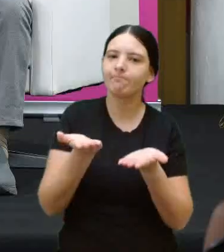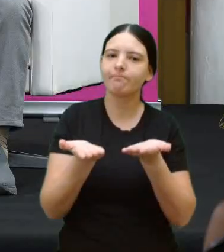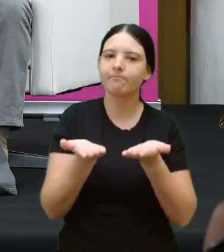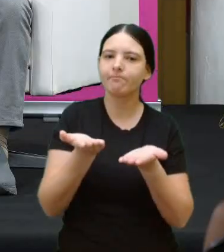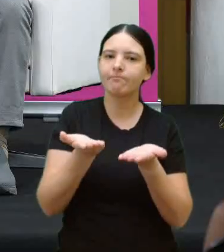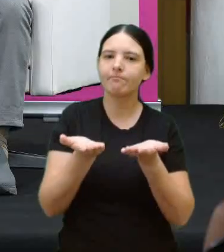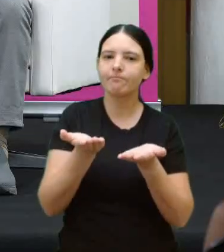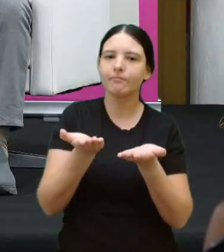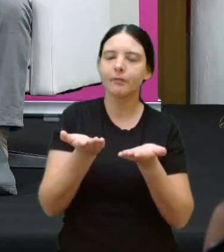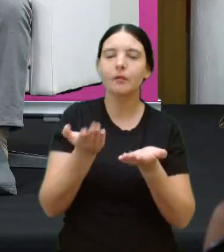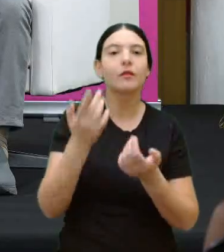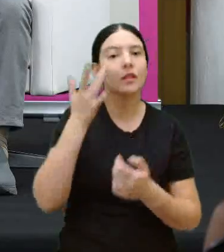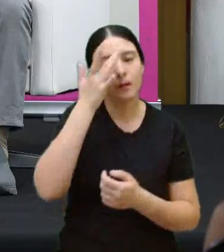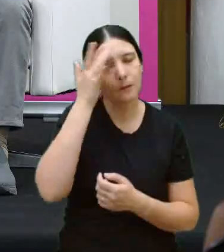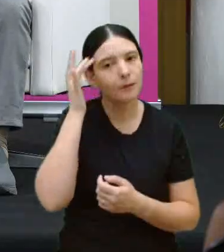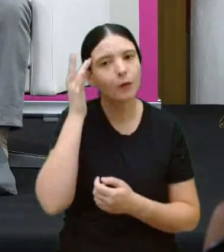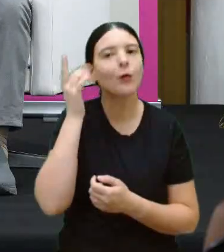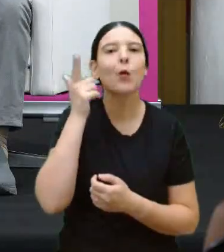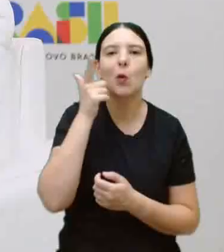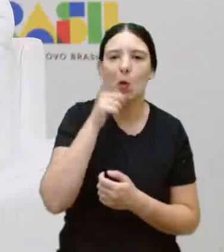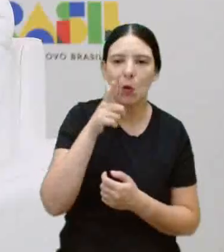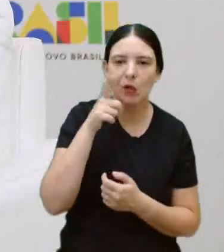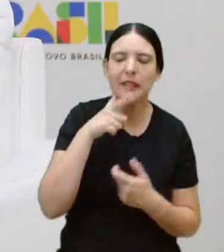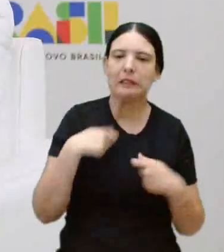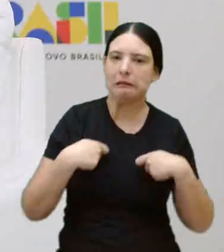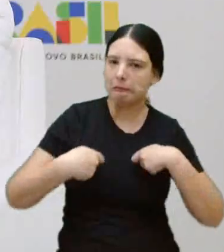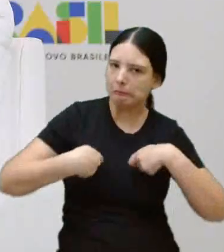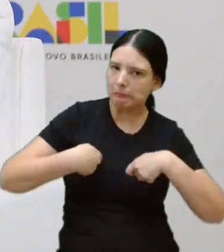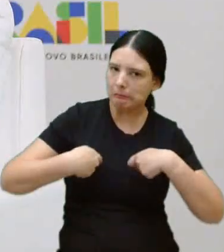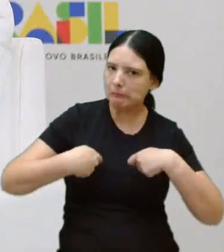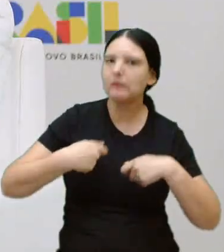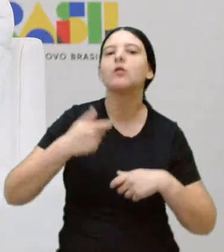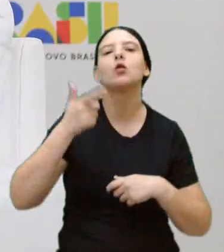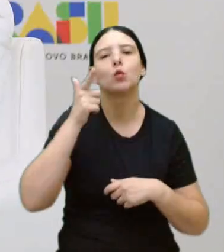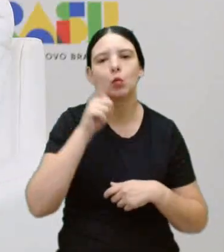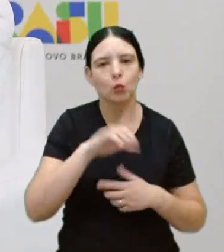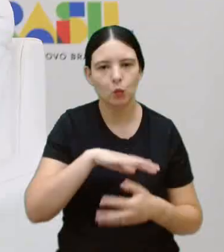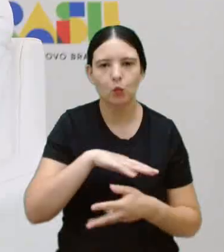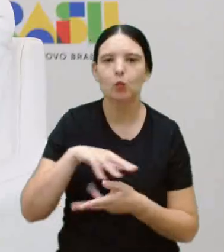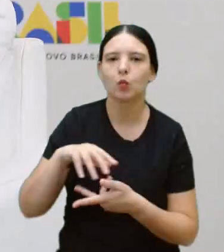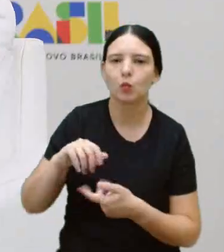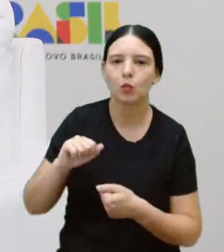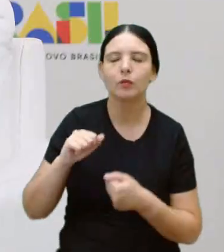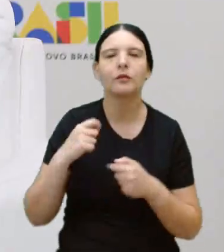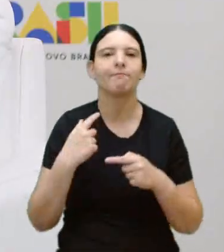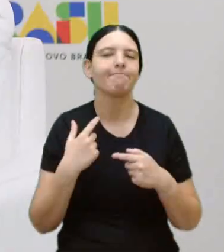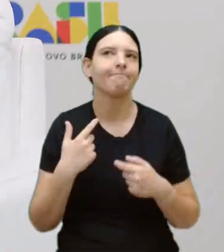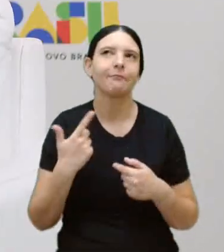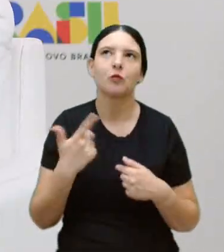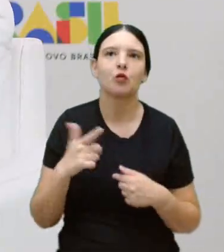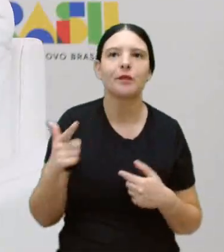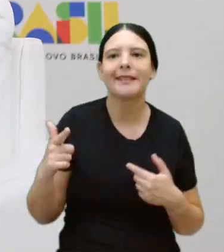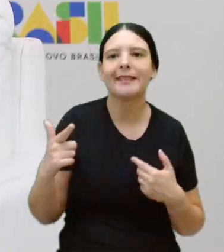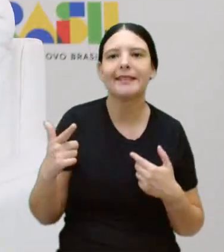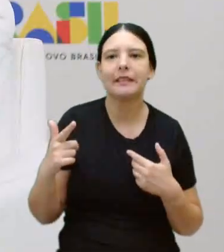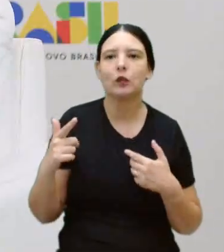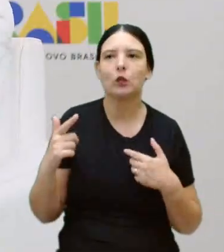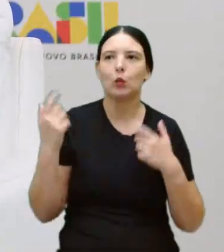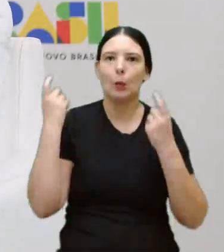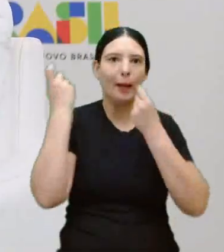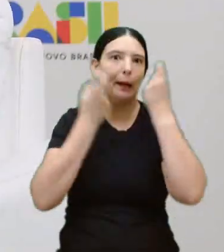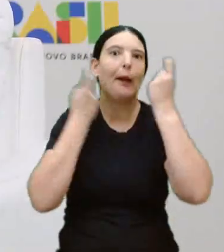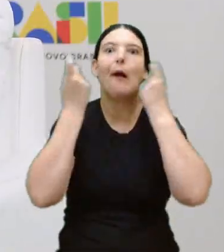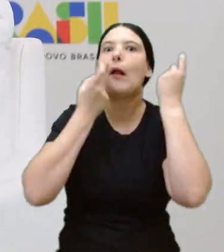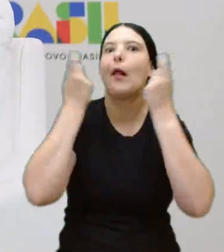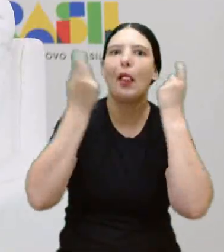ela consegue se organizar no mundo sem ficar no desespero. Não que ela não vai